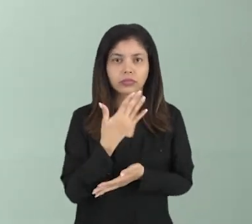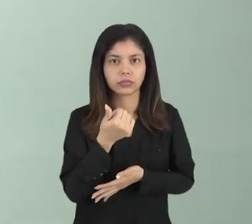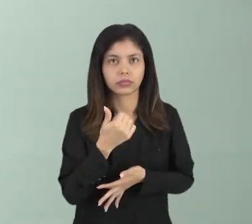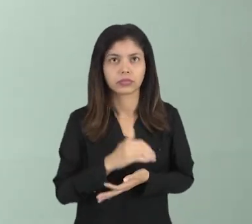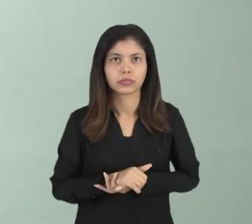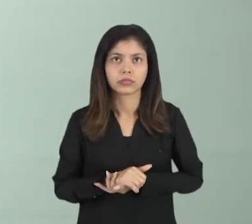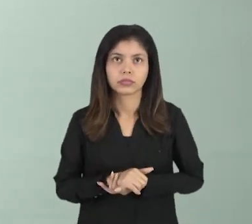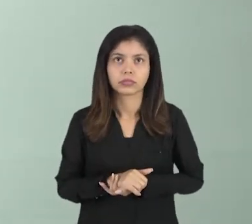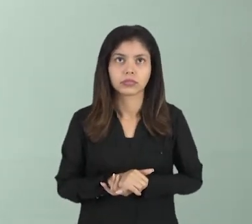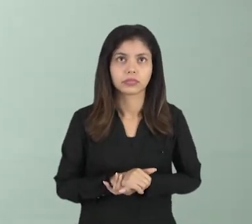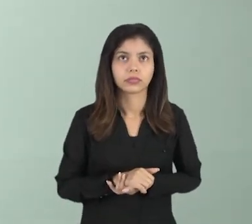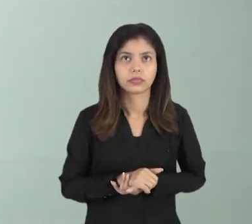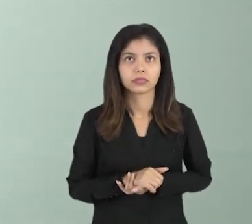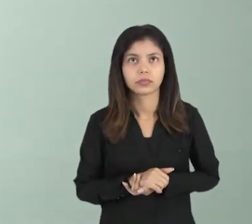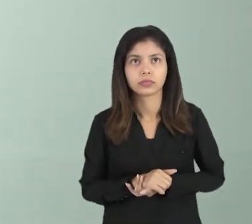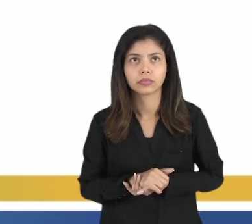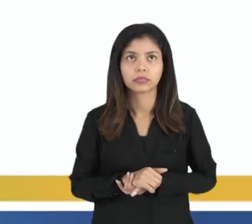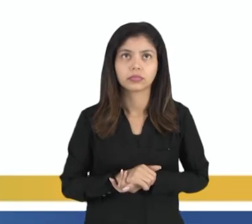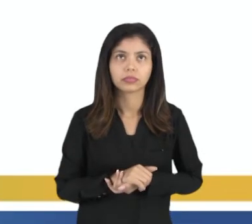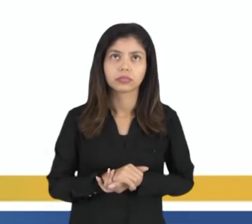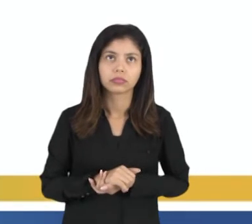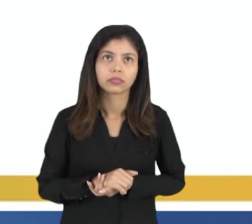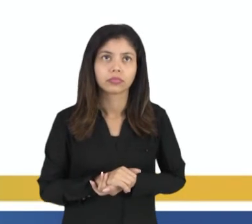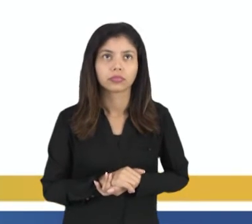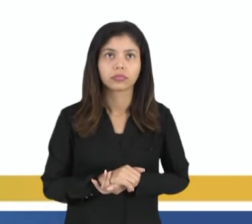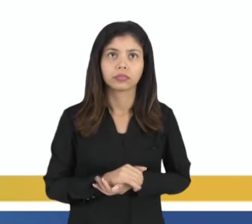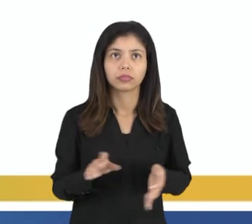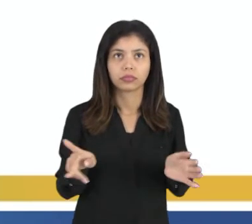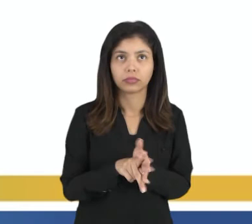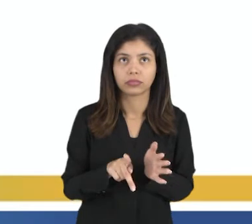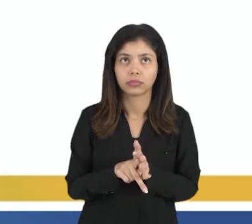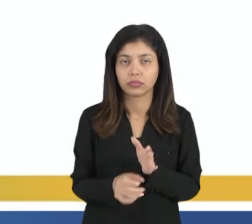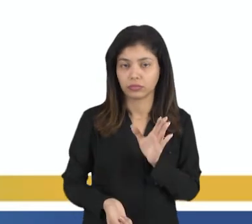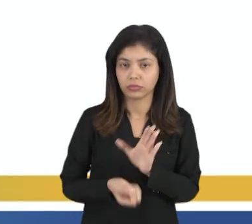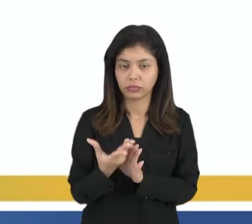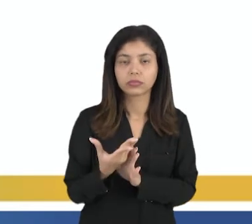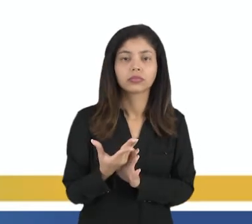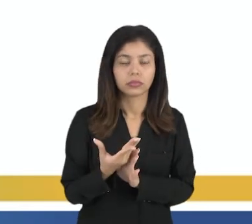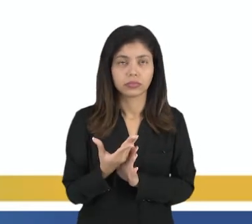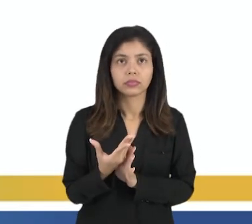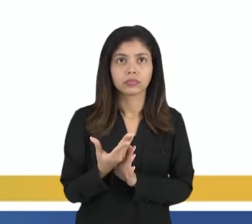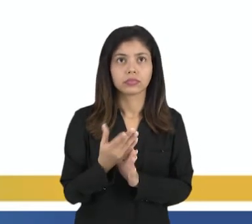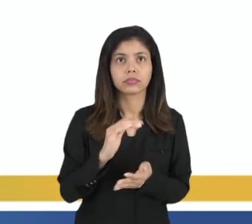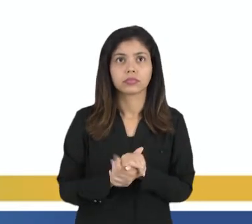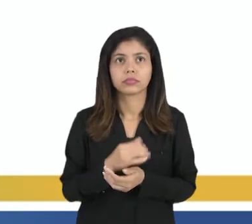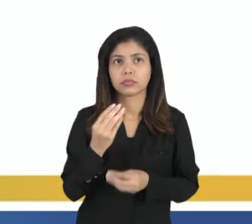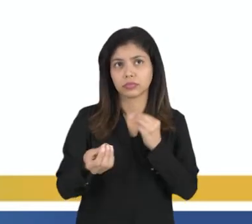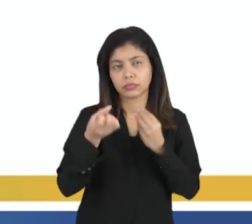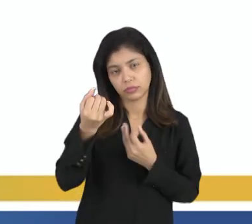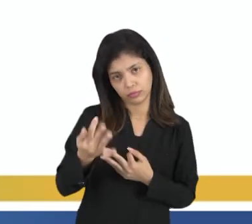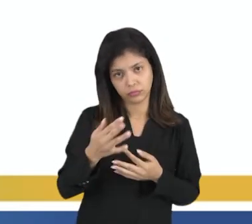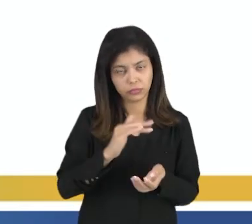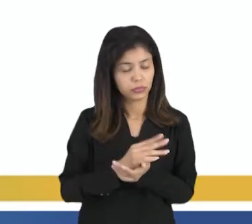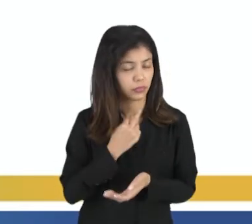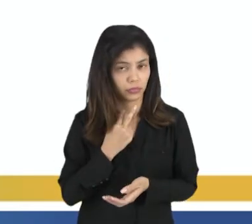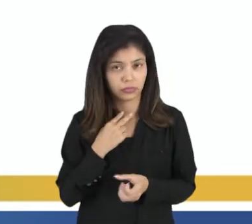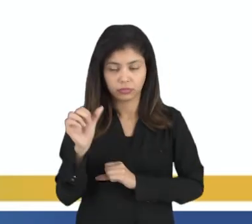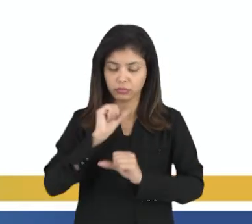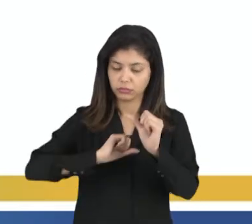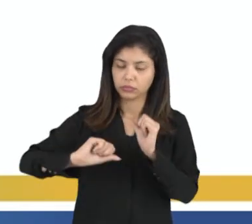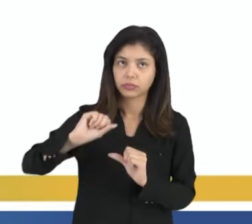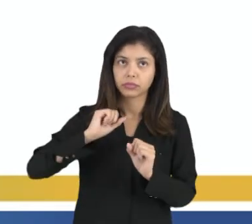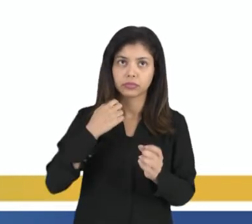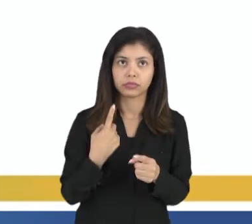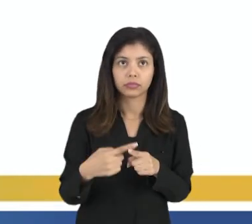bem? Os irreversíveis, que são realmente o que existe, né? Os irreversíveis, como o nome já diz, eu não posso reverter. Por